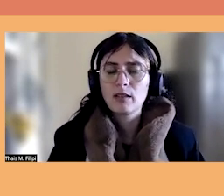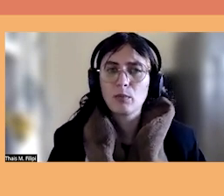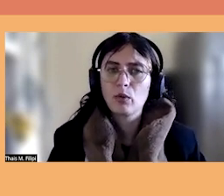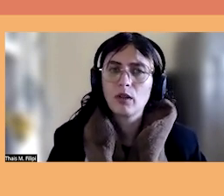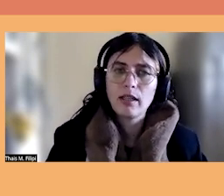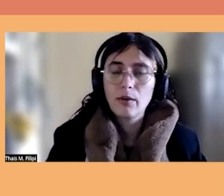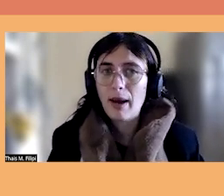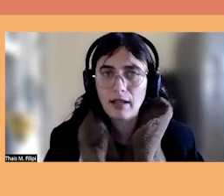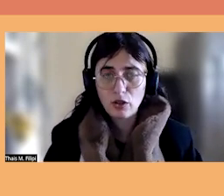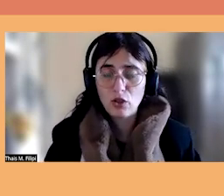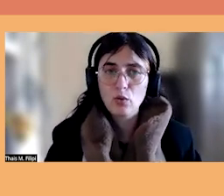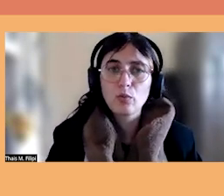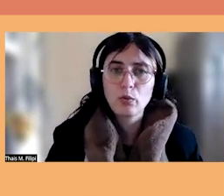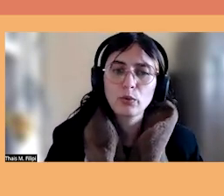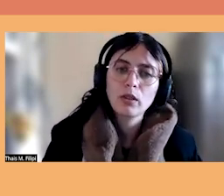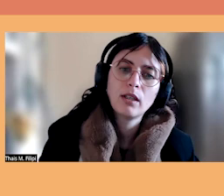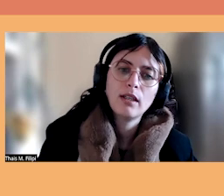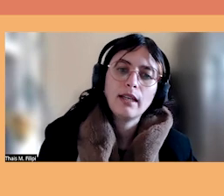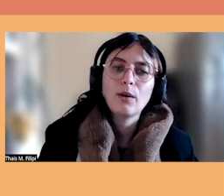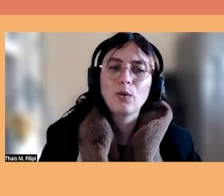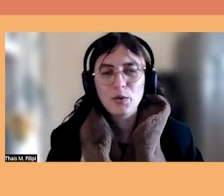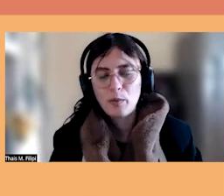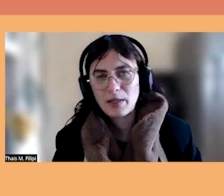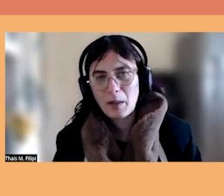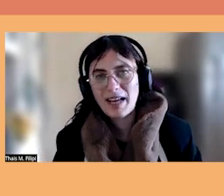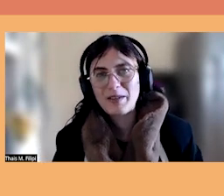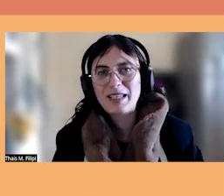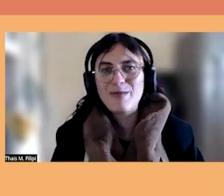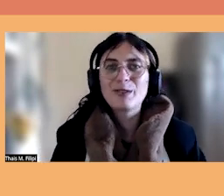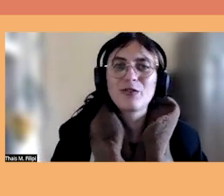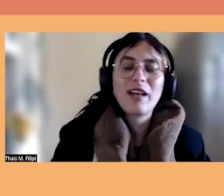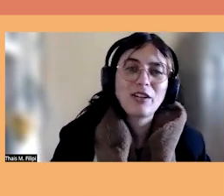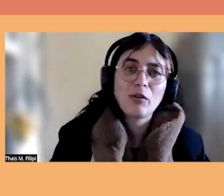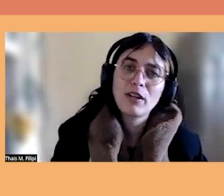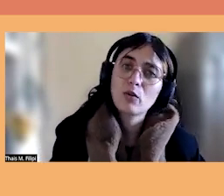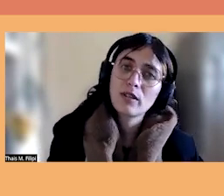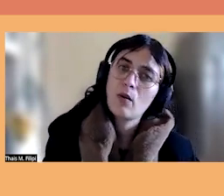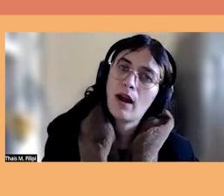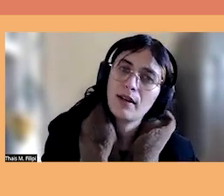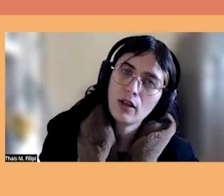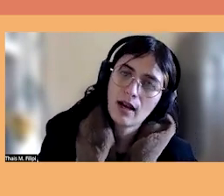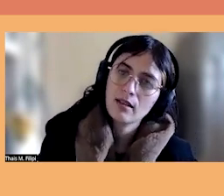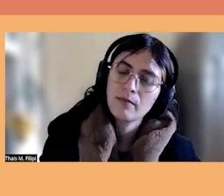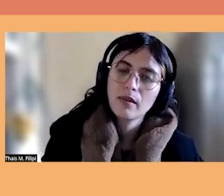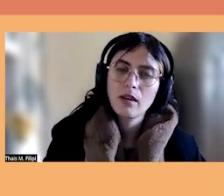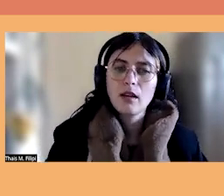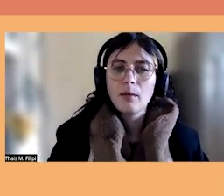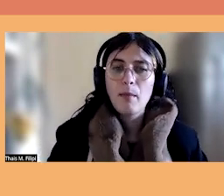por exemplo, eu e a Mari, né, a gente usa o Ubuntu, então o nosso passo a passo ia ser muito diferente, talvez, do seu aí de